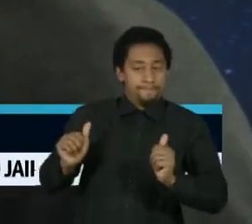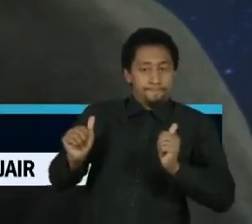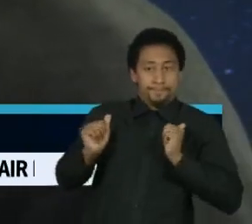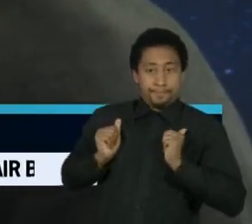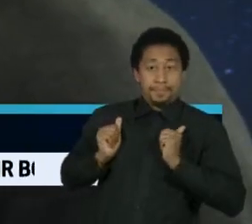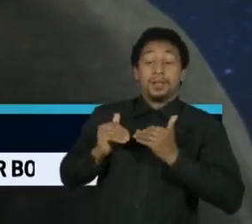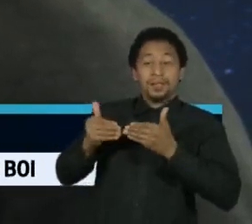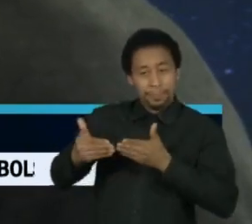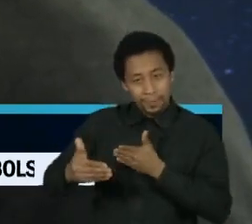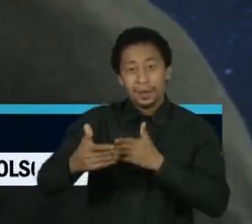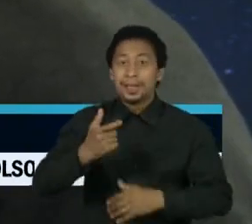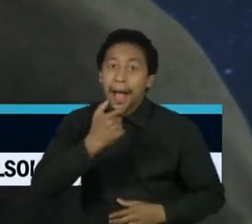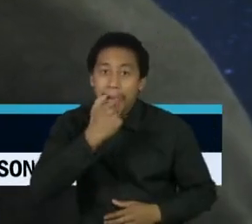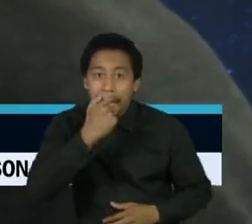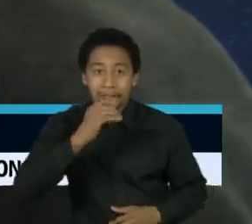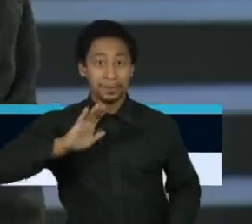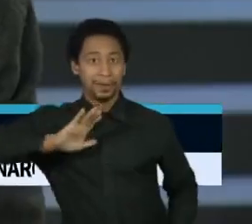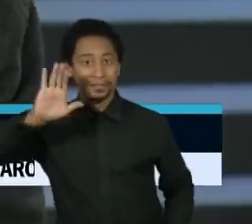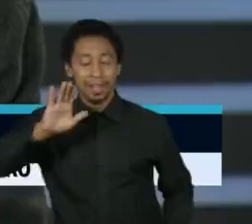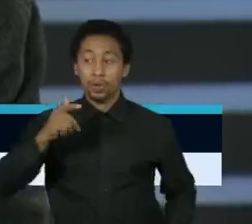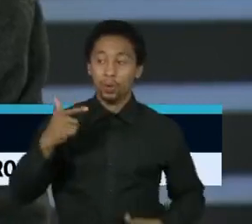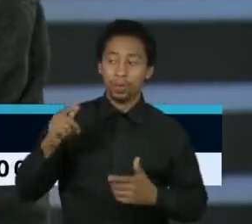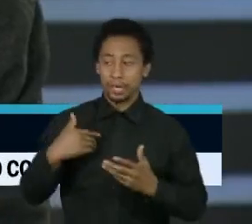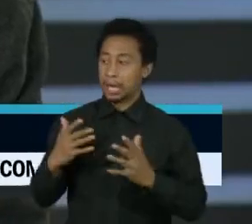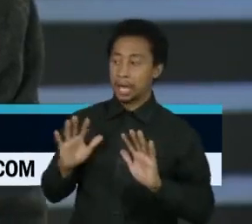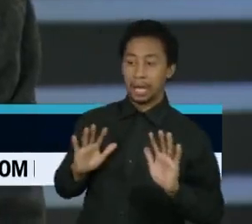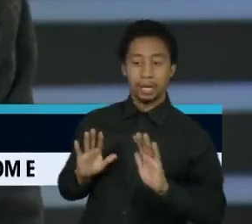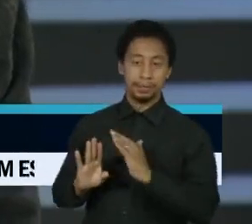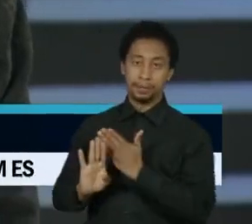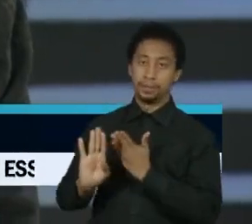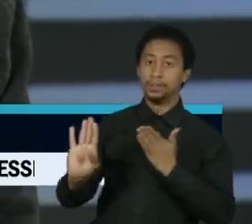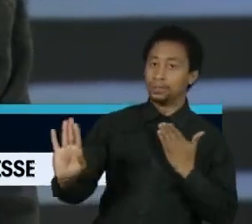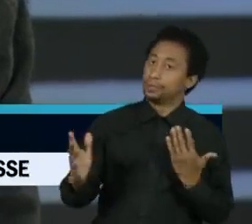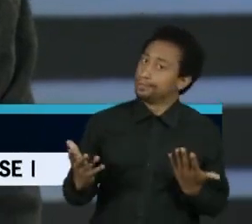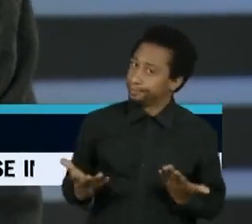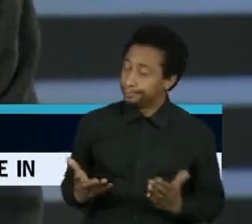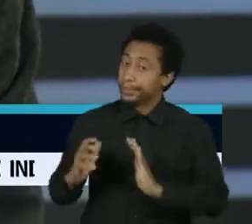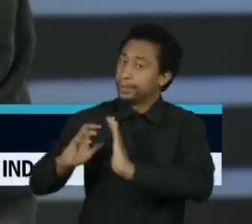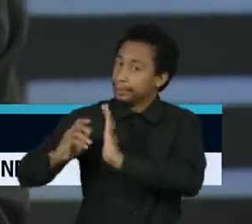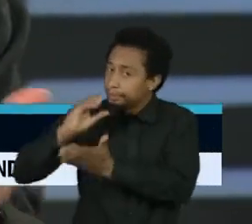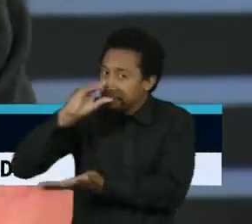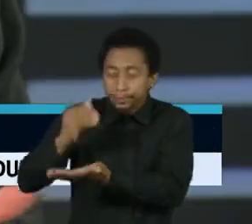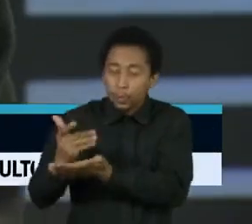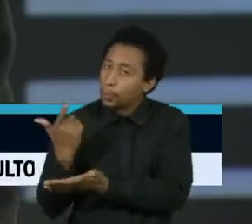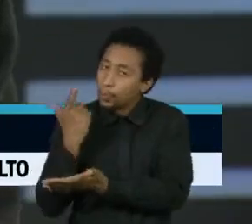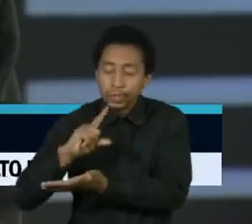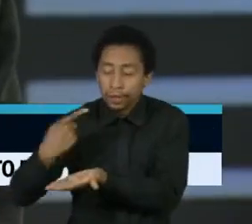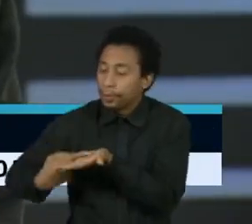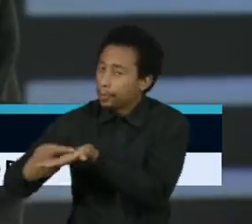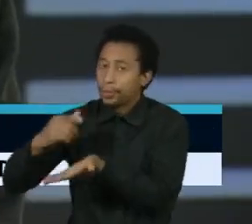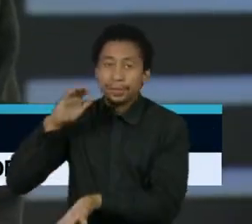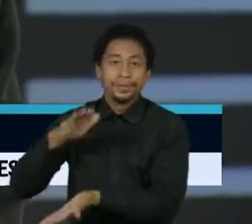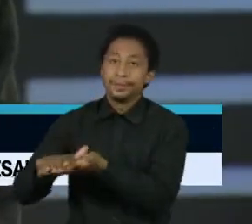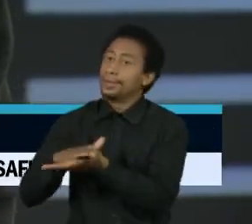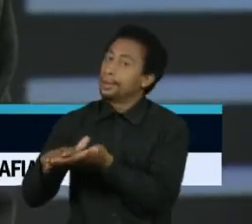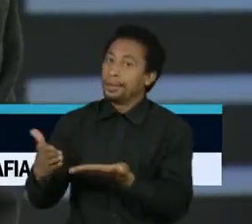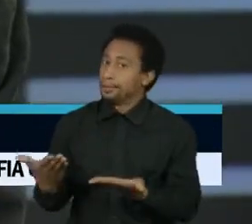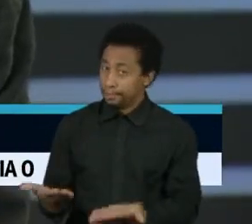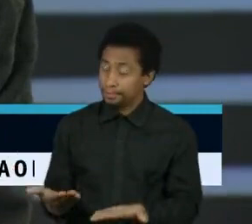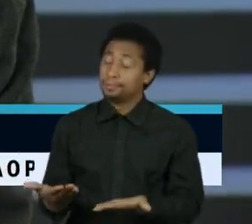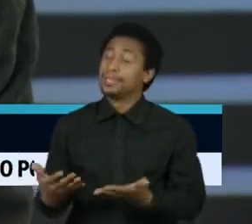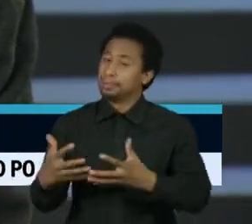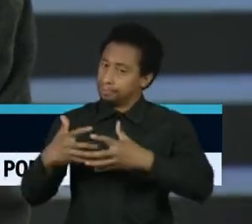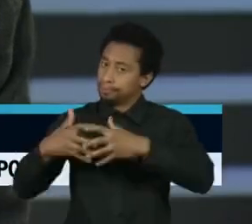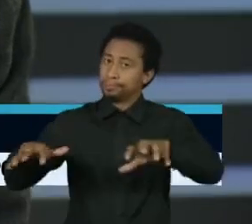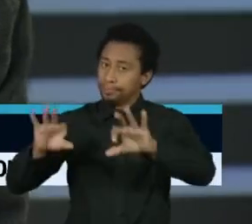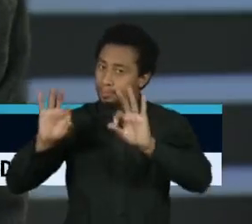né, outros também tiraram o pé da bola. O partido, assim, nunca, de fato, marchou unido. Ah, está só sendo, talvez, um caso mais extremo, porque bem